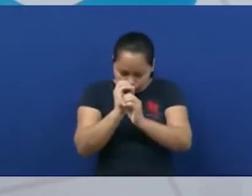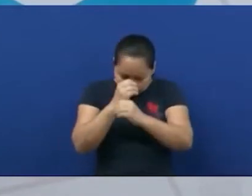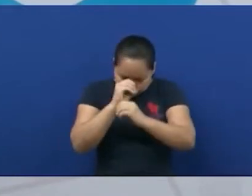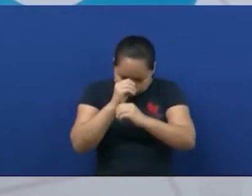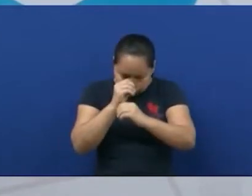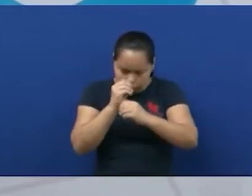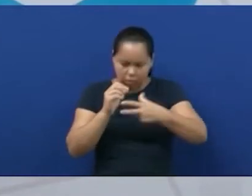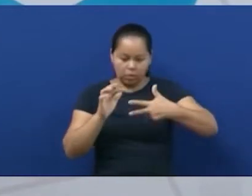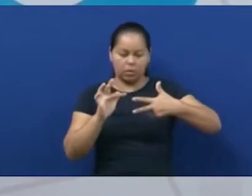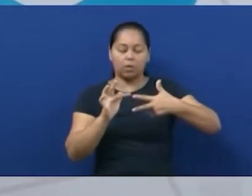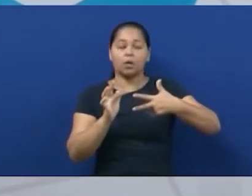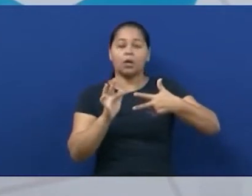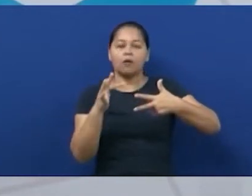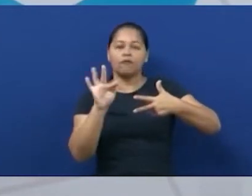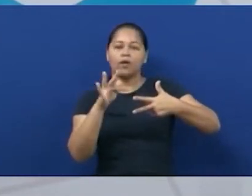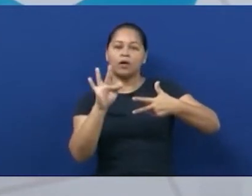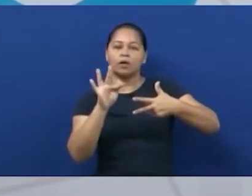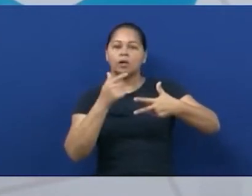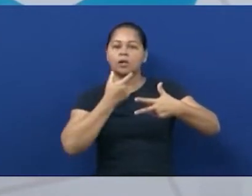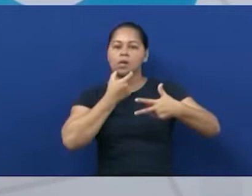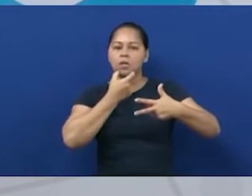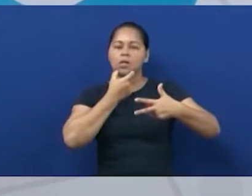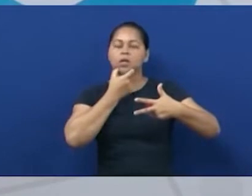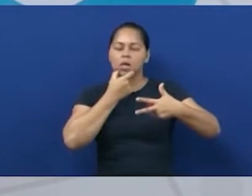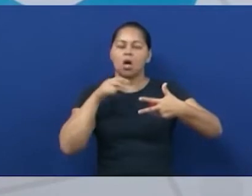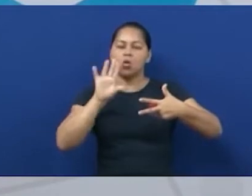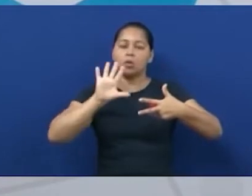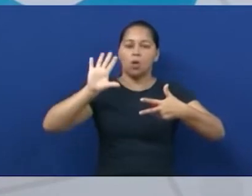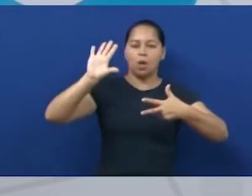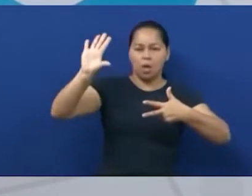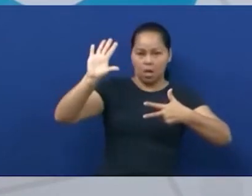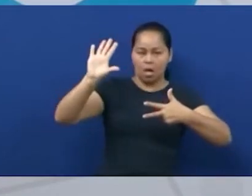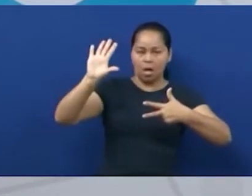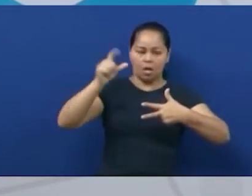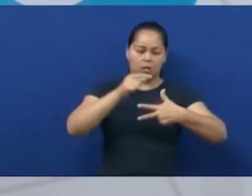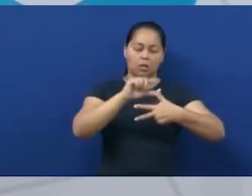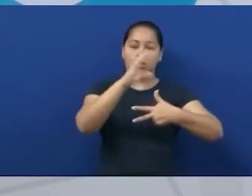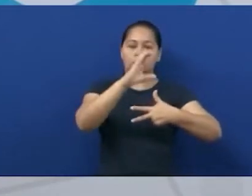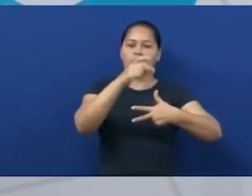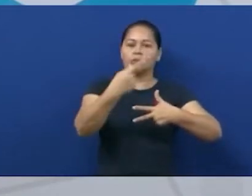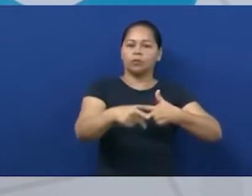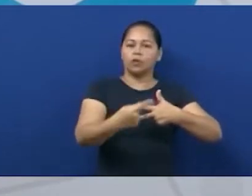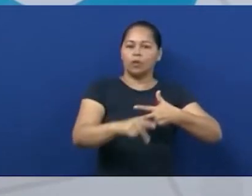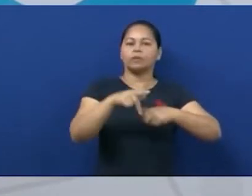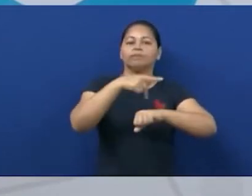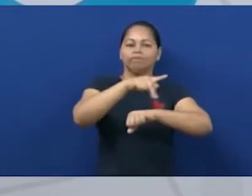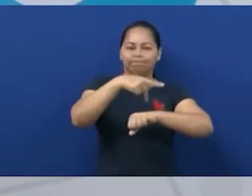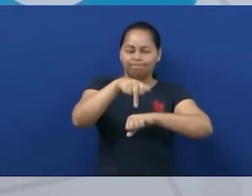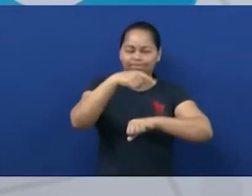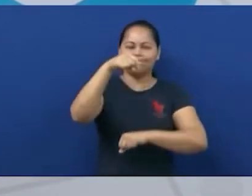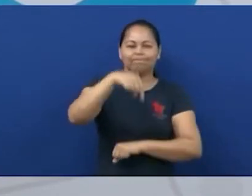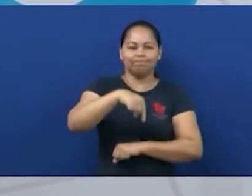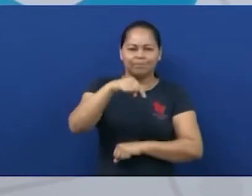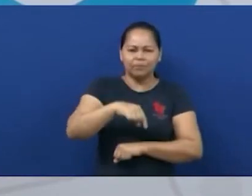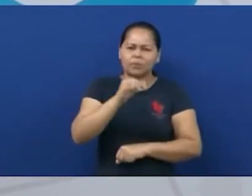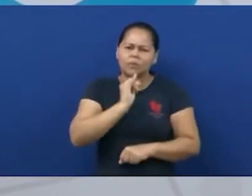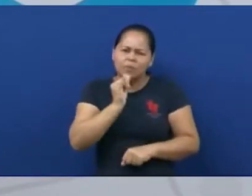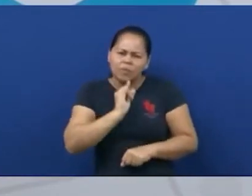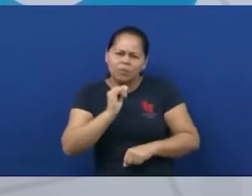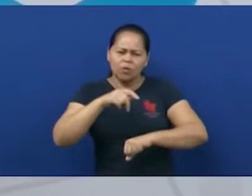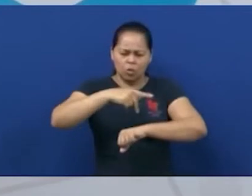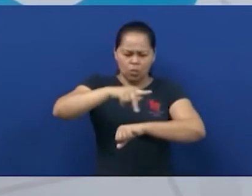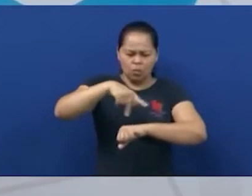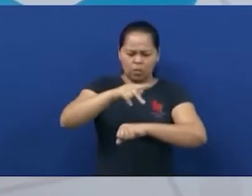em países de língua inglesa. Então, se vocês ouvirem falar que um determinado país está a uma